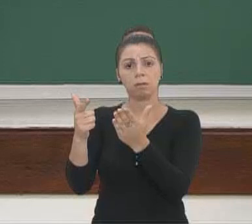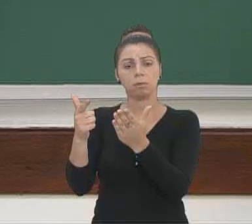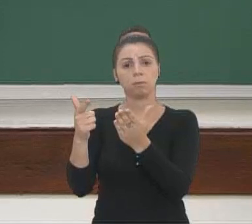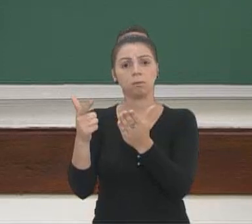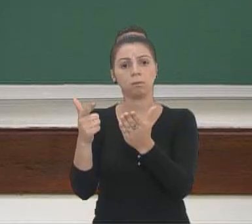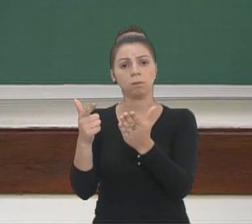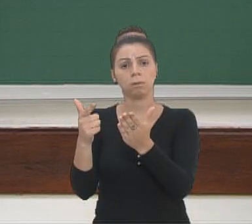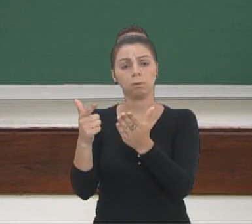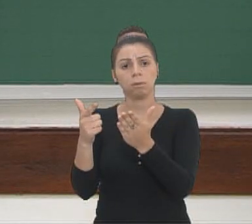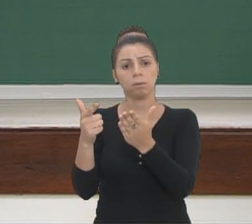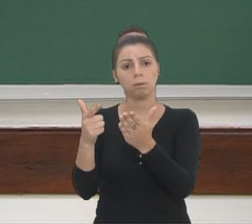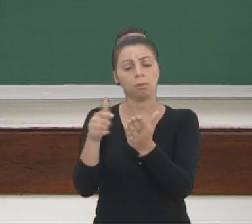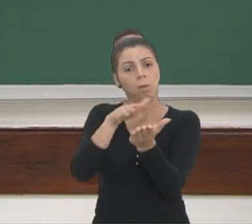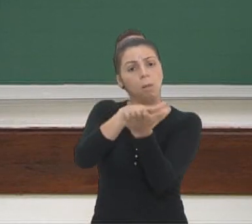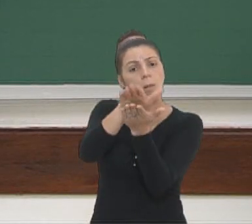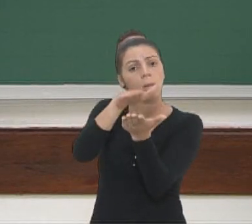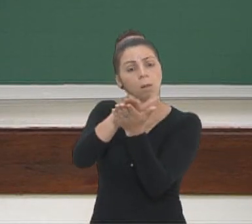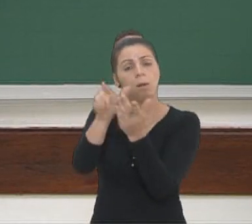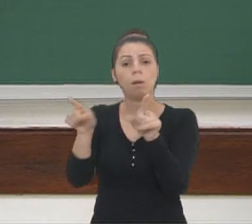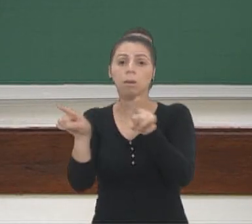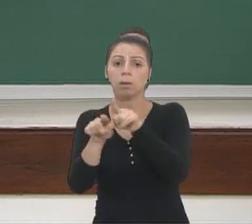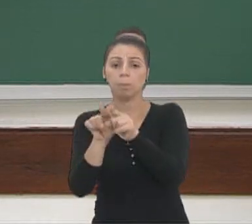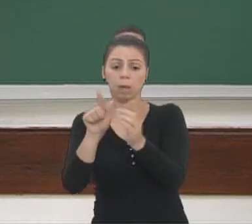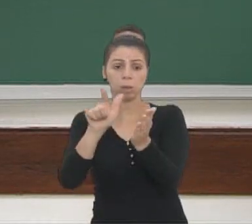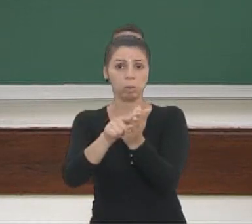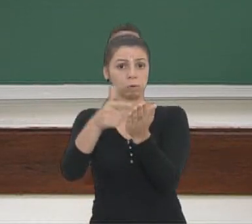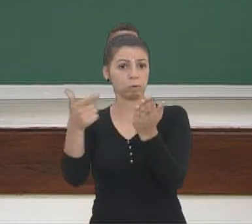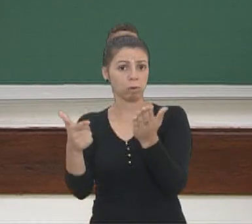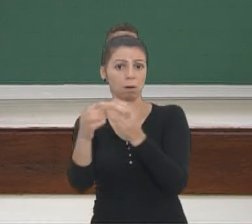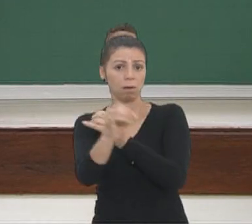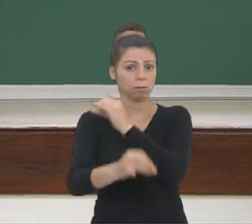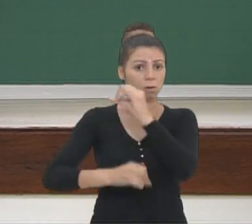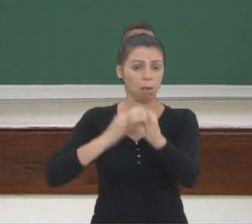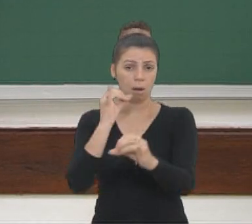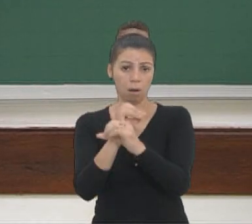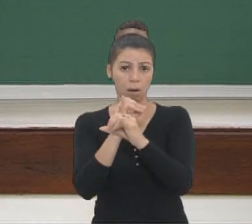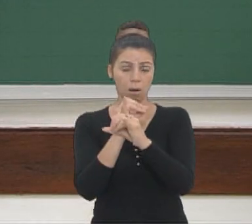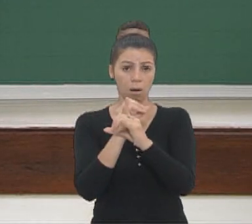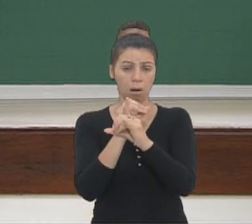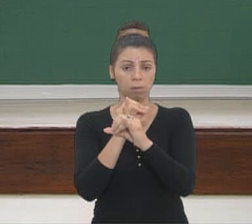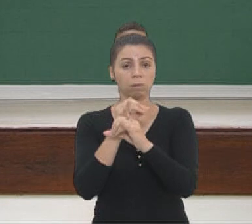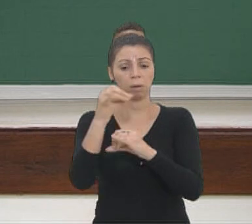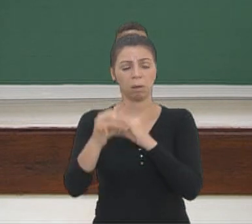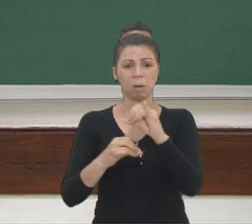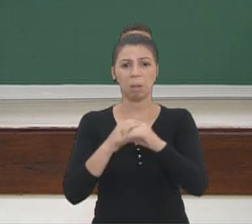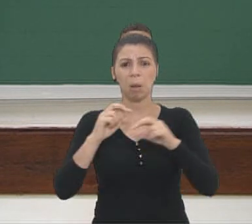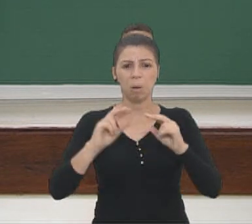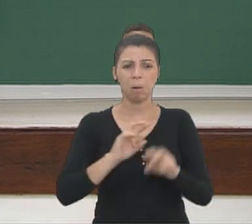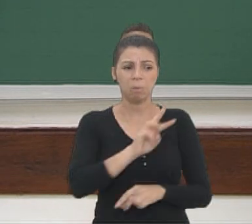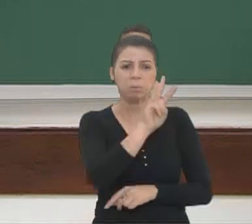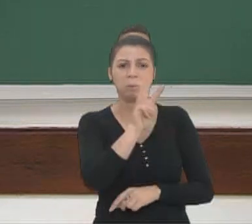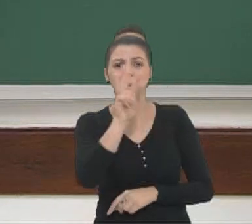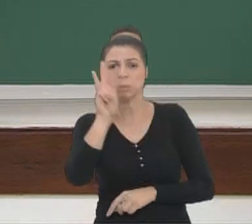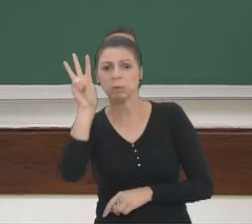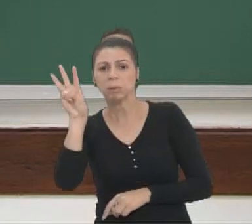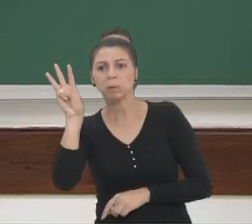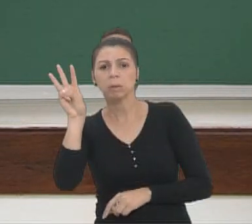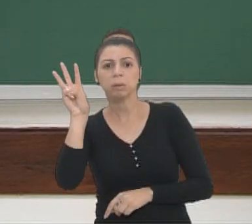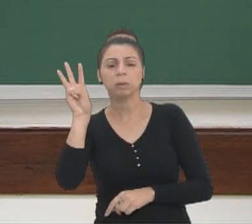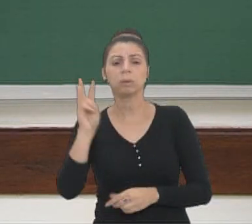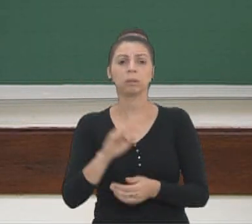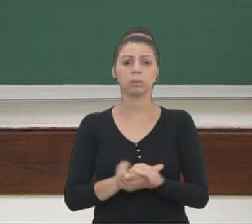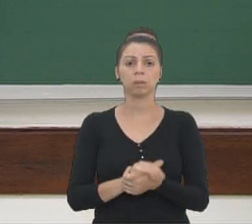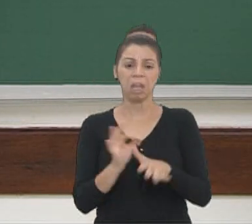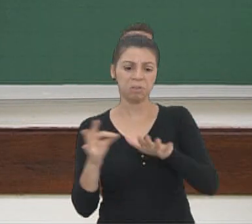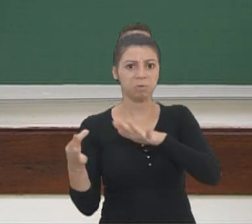são impressos quanto jornais virtuais, né? Sites da internet, blogs, etc. A internet, a web é